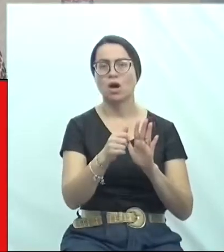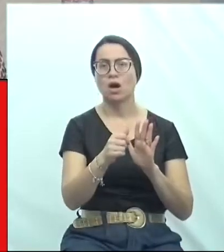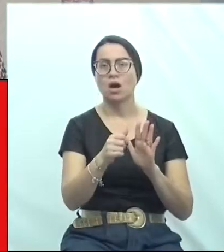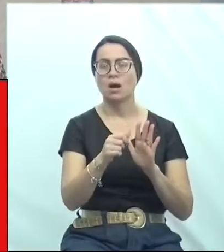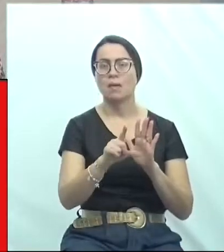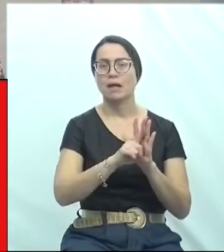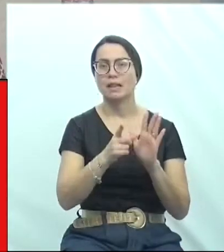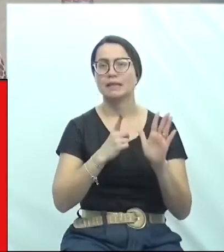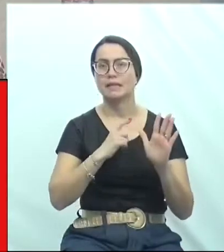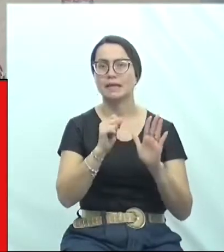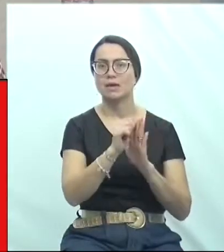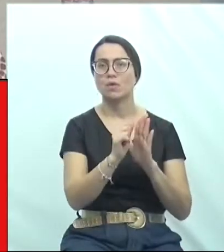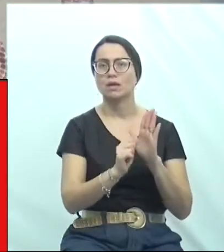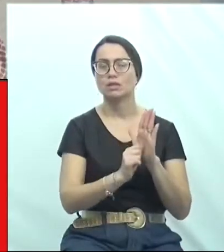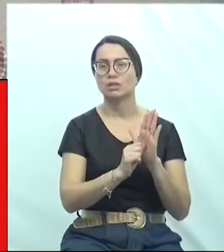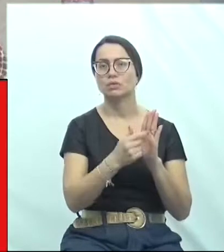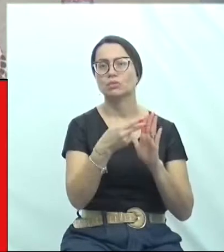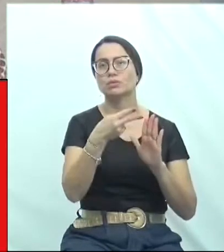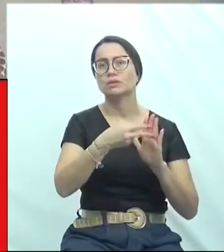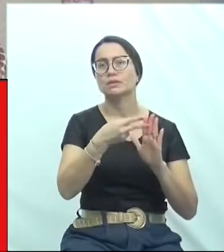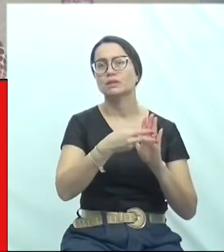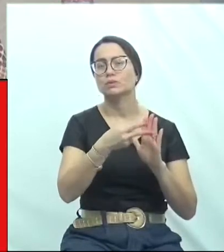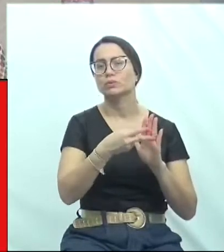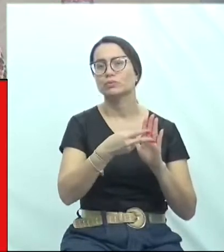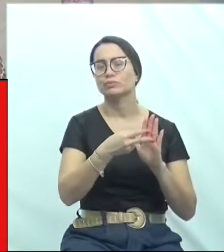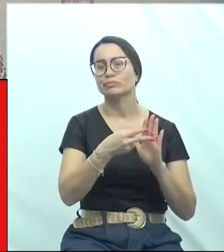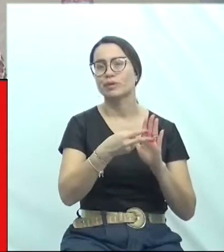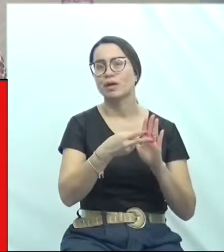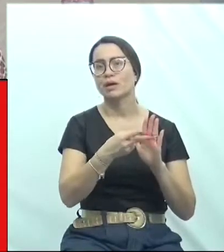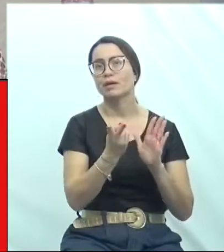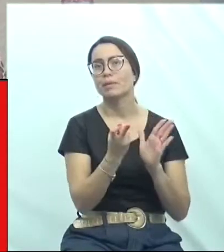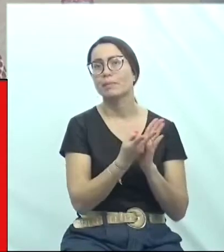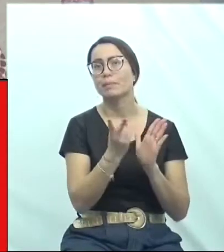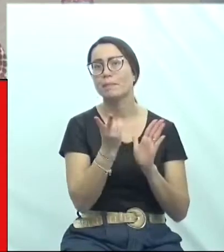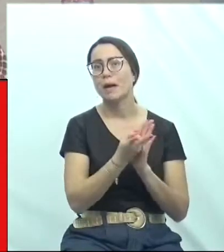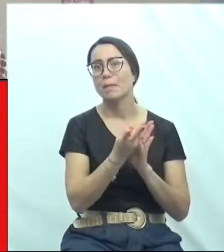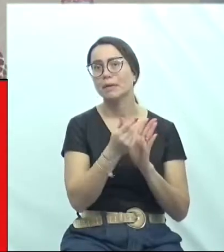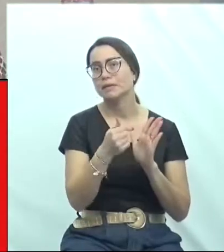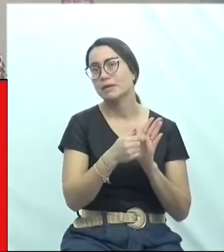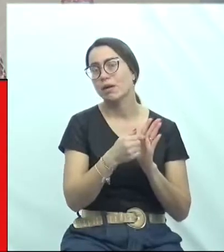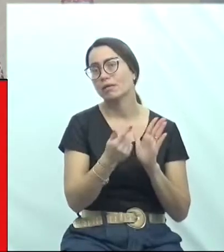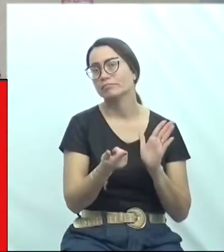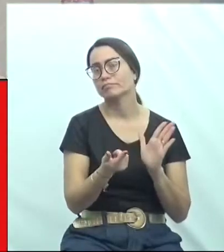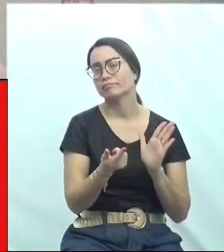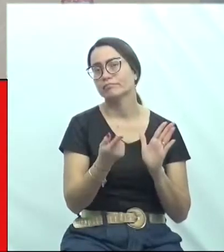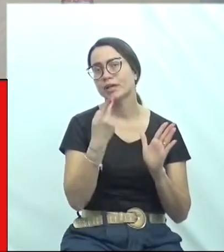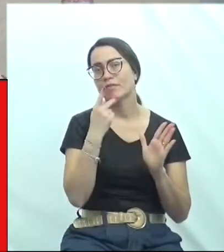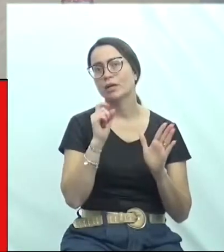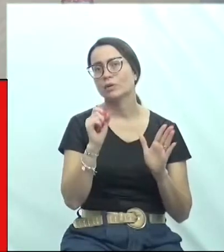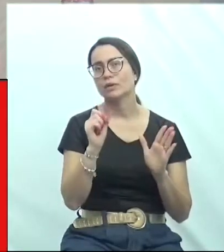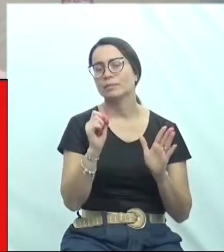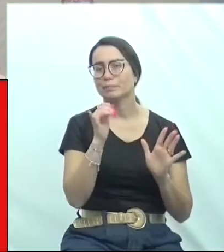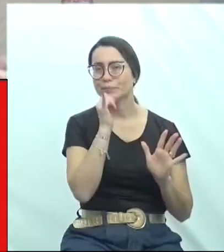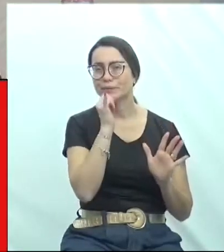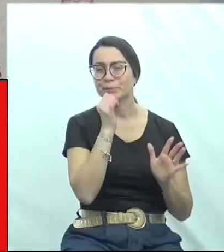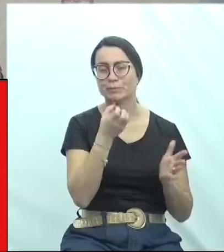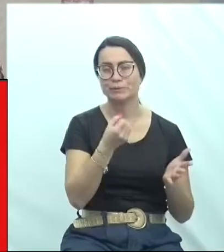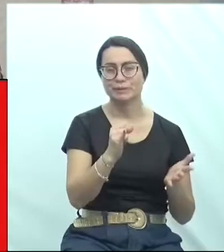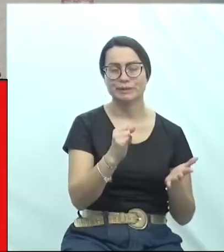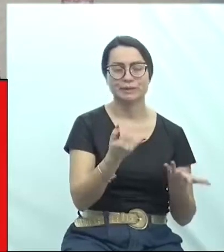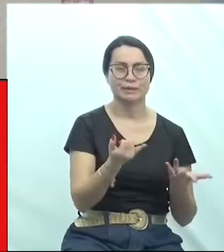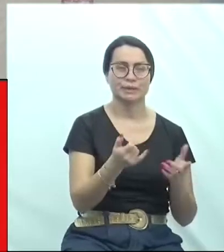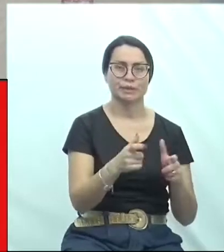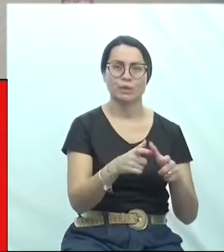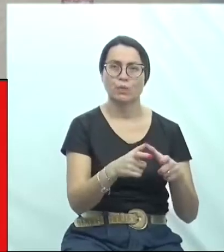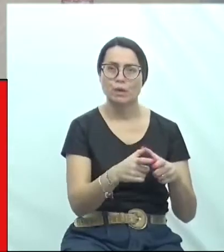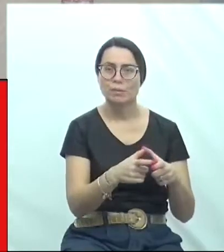para fiscalizar o equipamento, a viabilidade do equipamento, se o equipamento não interfere na